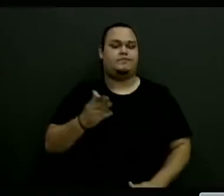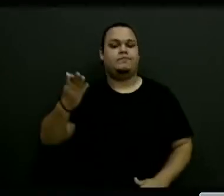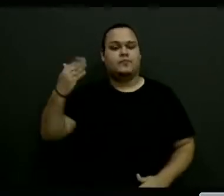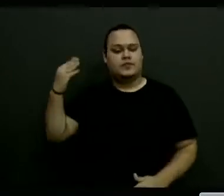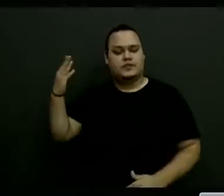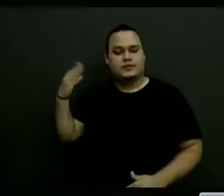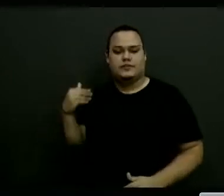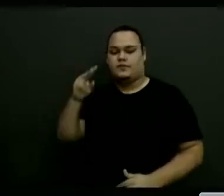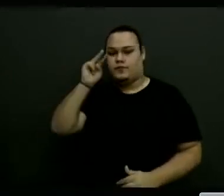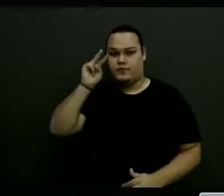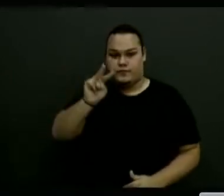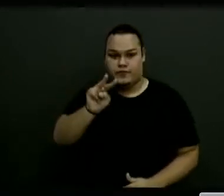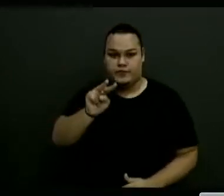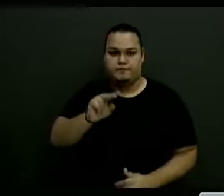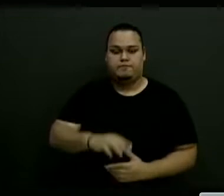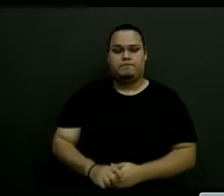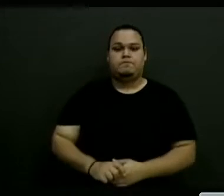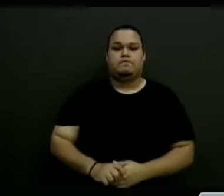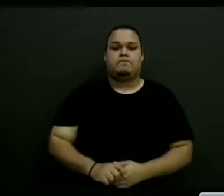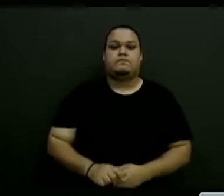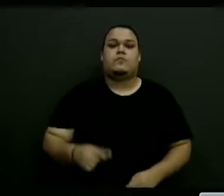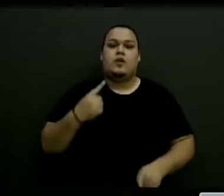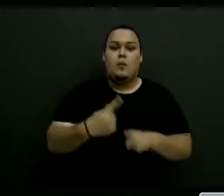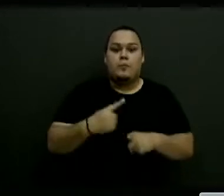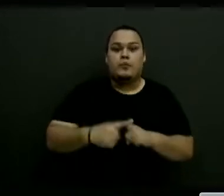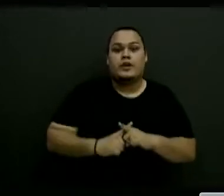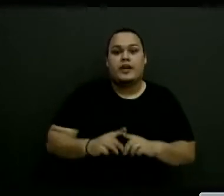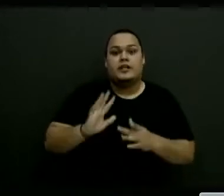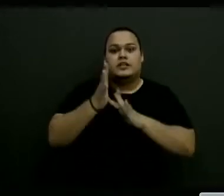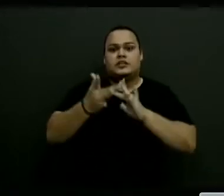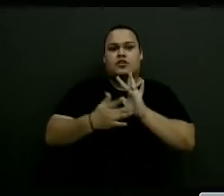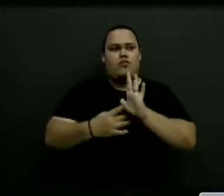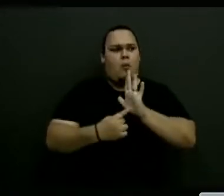As grandes visões e manifestações